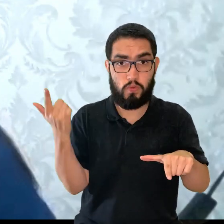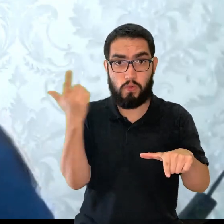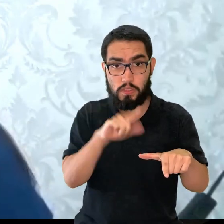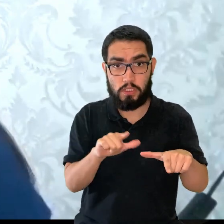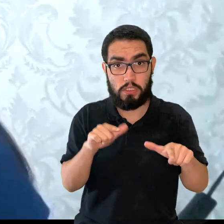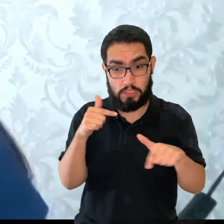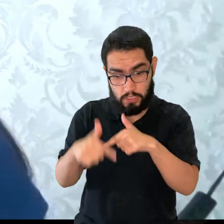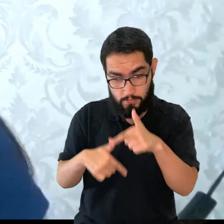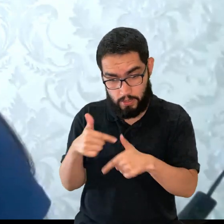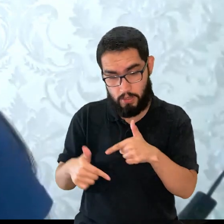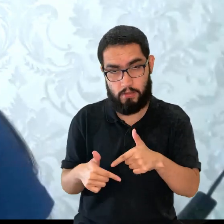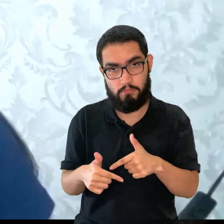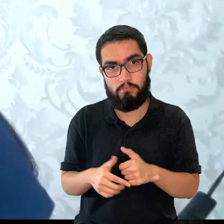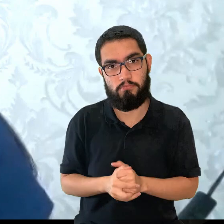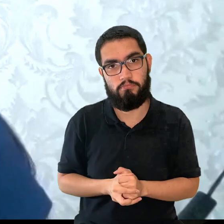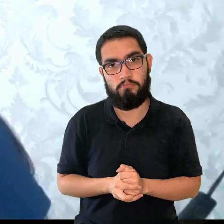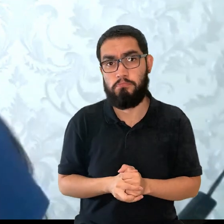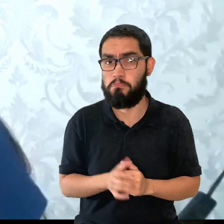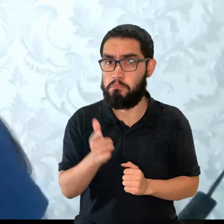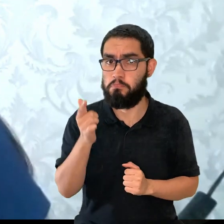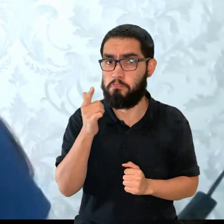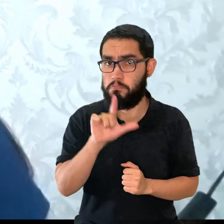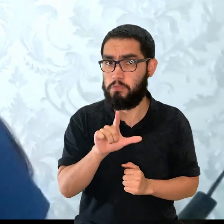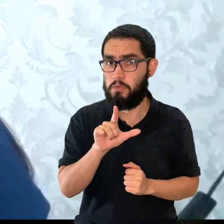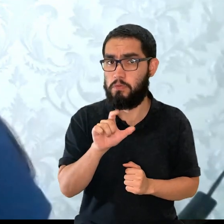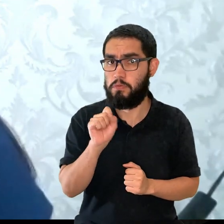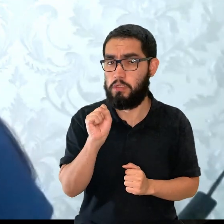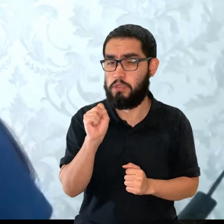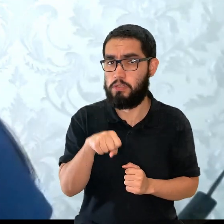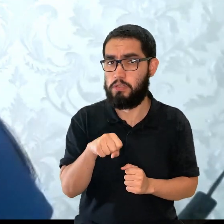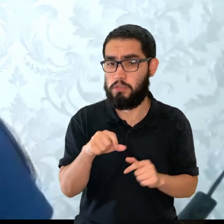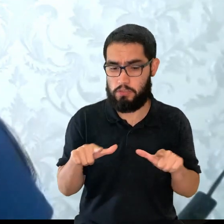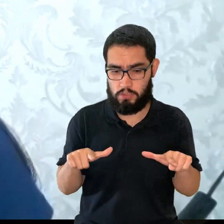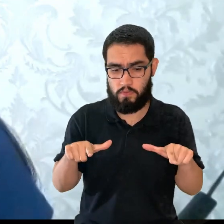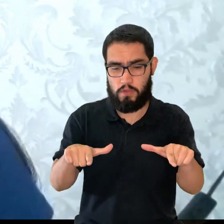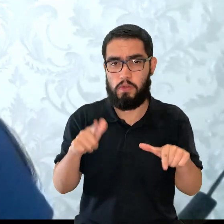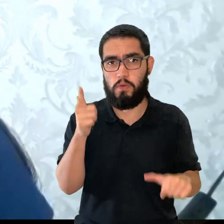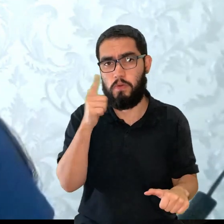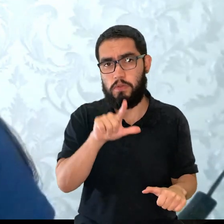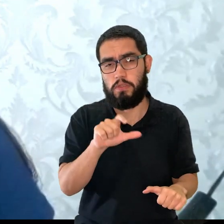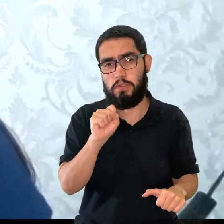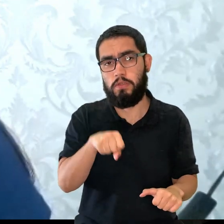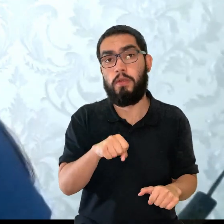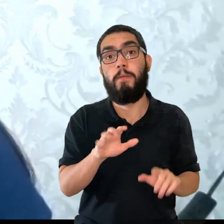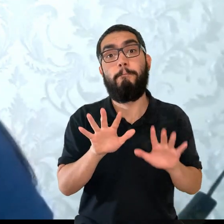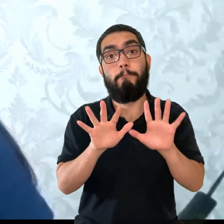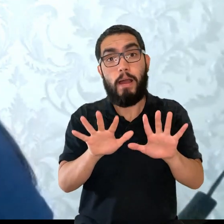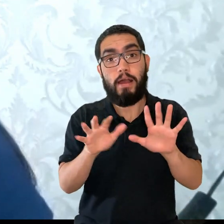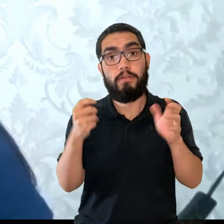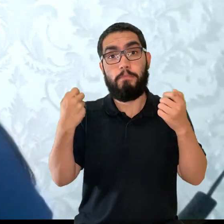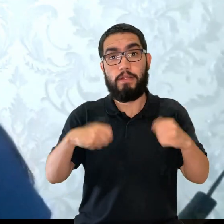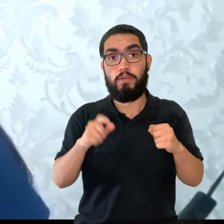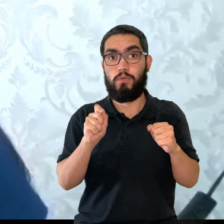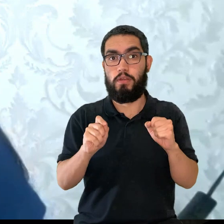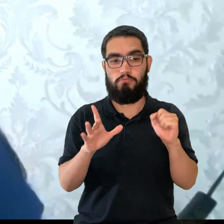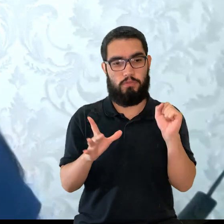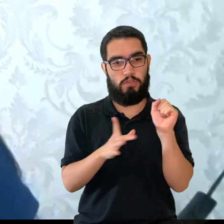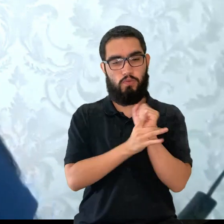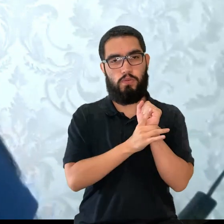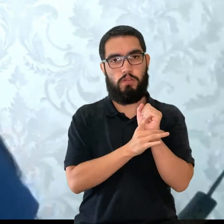nessa área? Você consegue trabalhar na área com certificado. Porém, você precisa